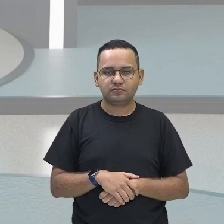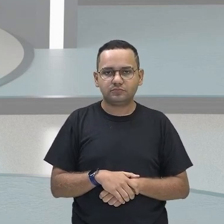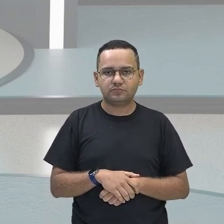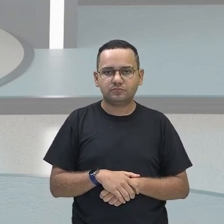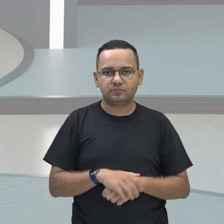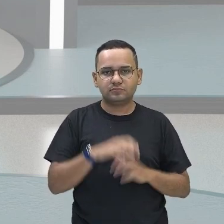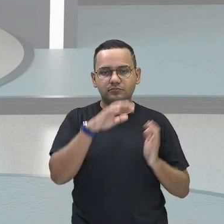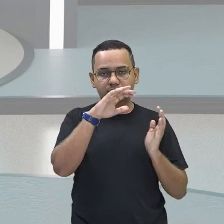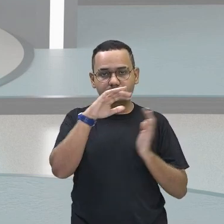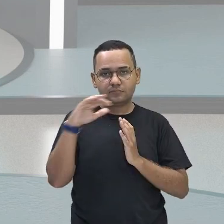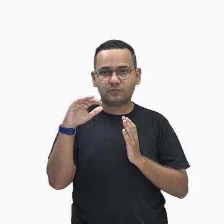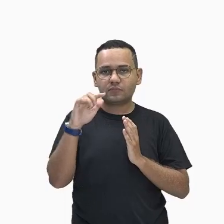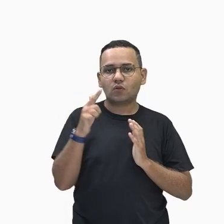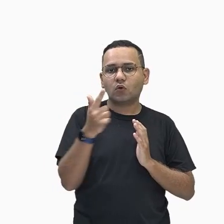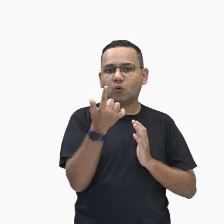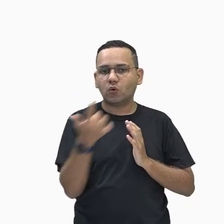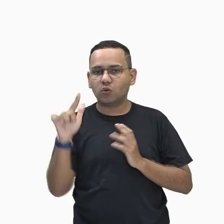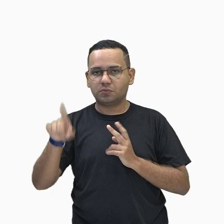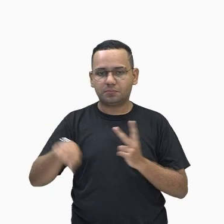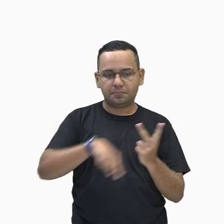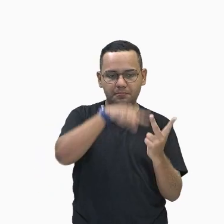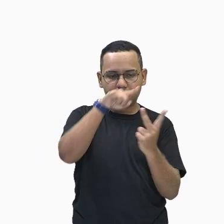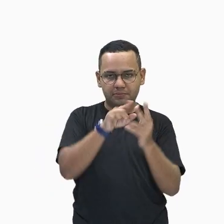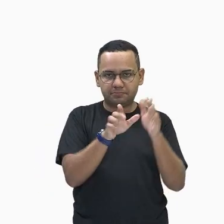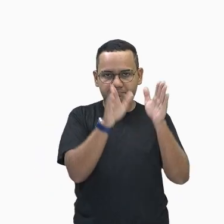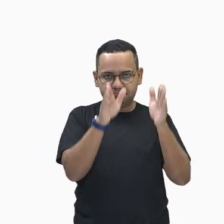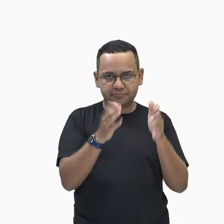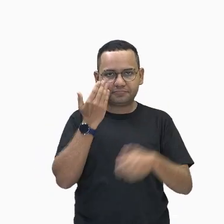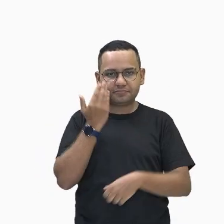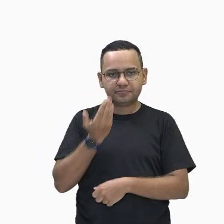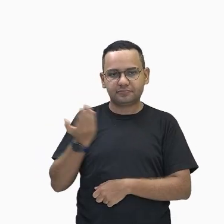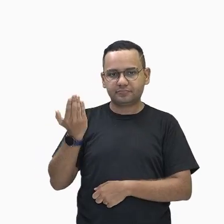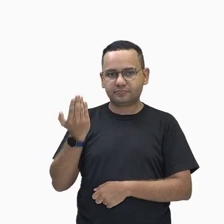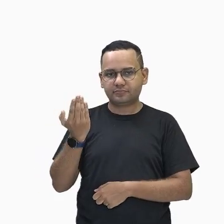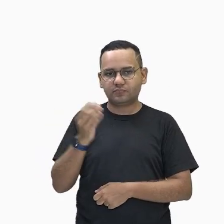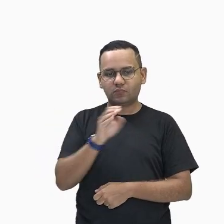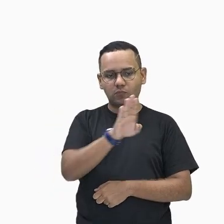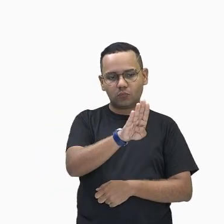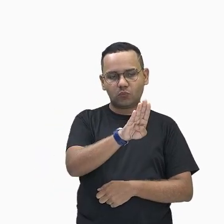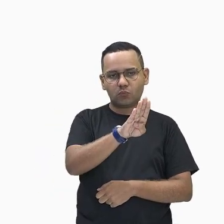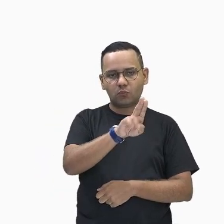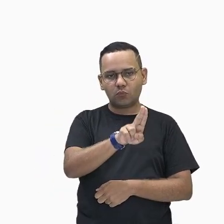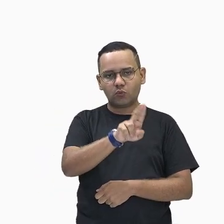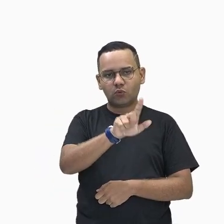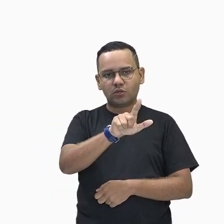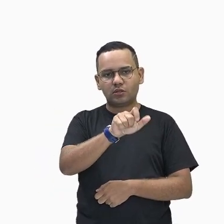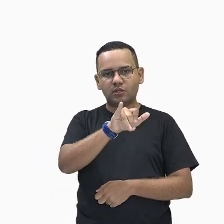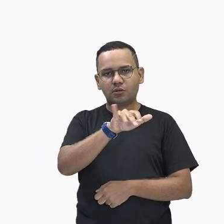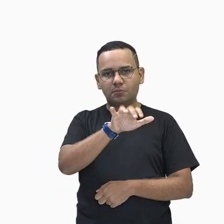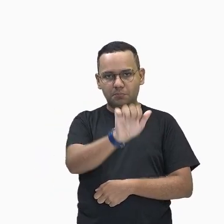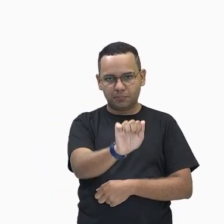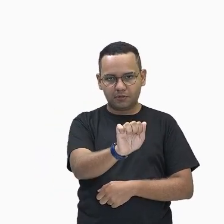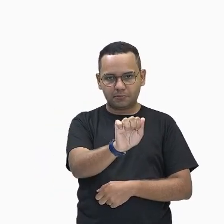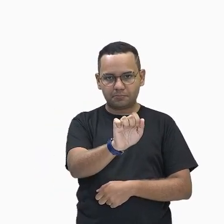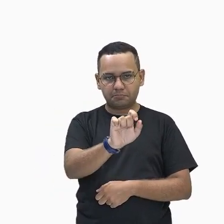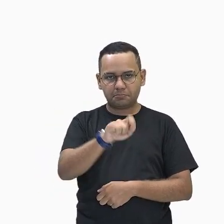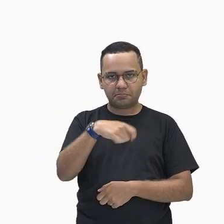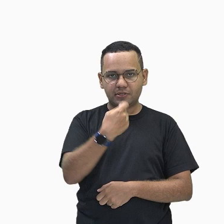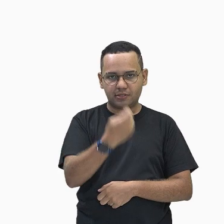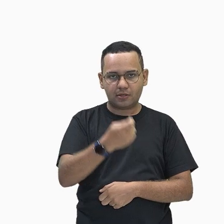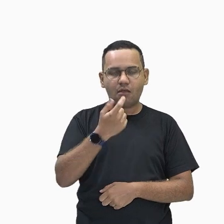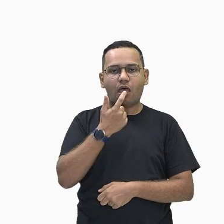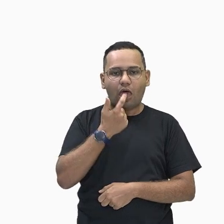desordem alimentar é a bulimia é essa que aparece pra gente olha só ela vai ser caracterizada aí